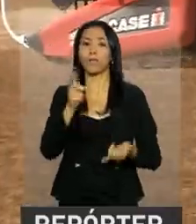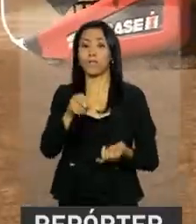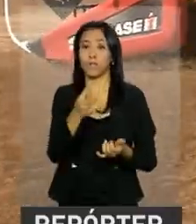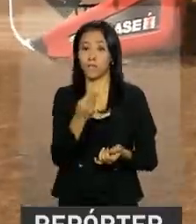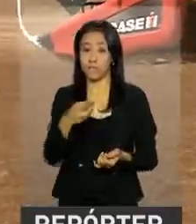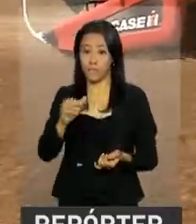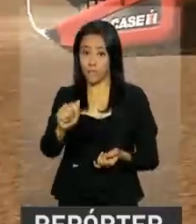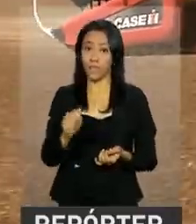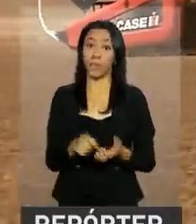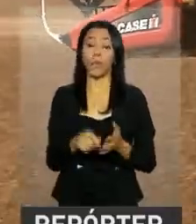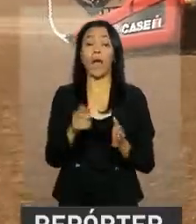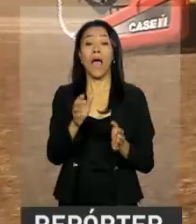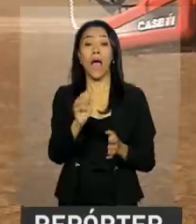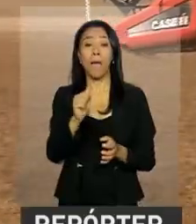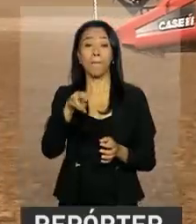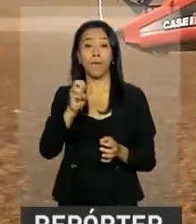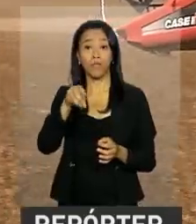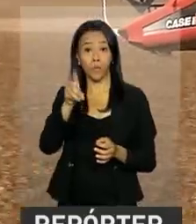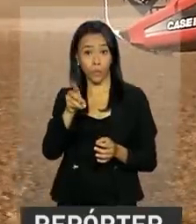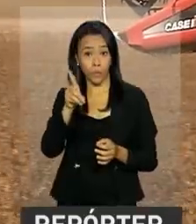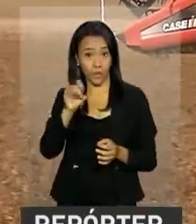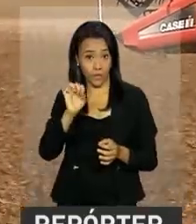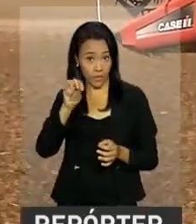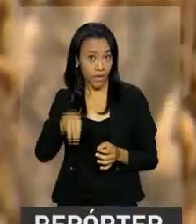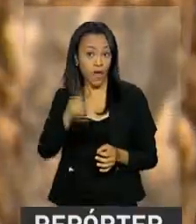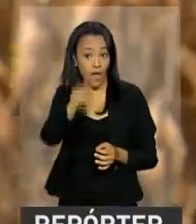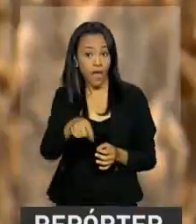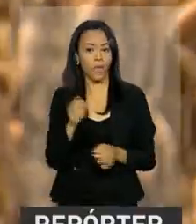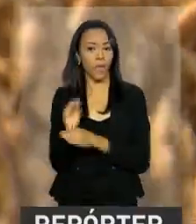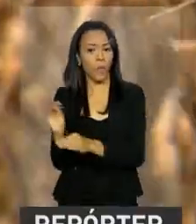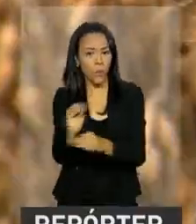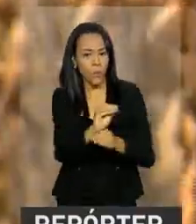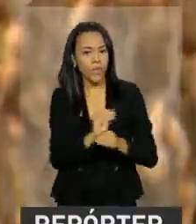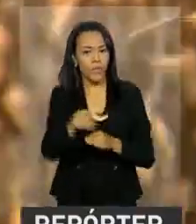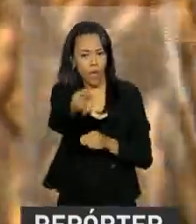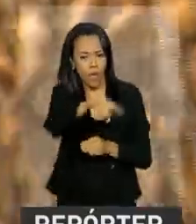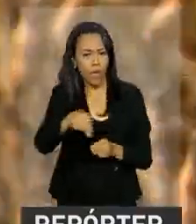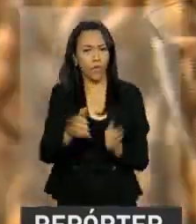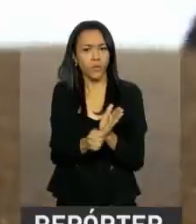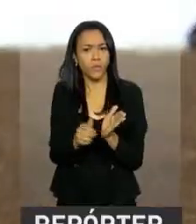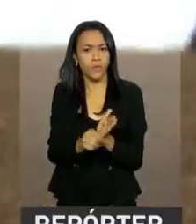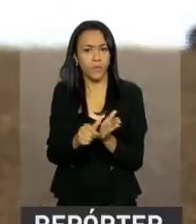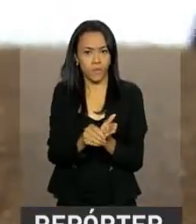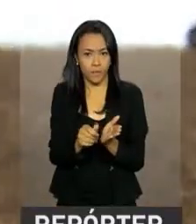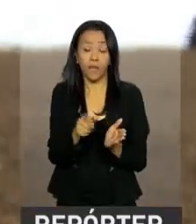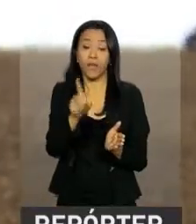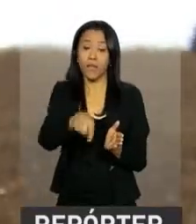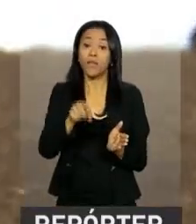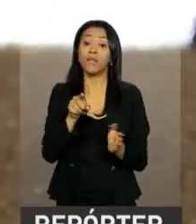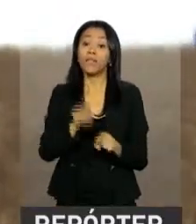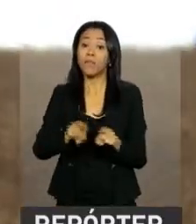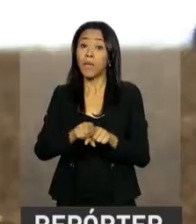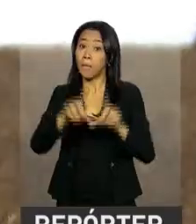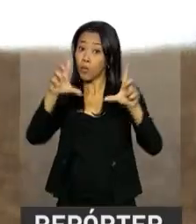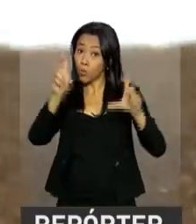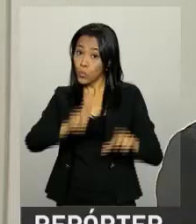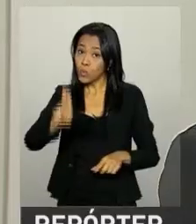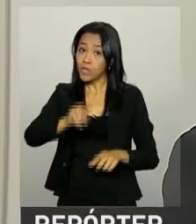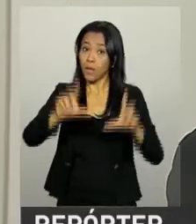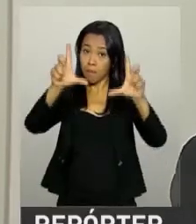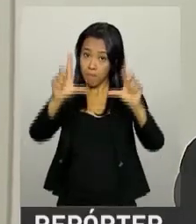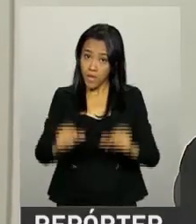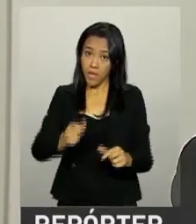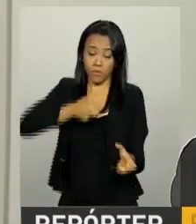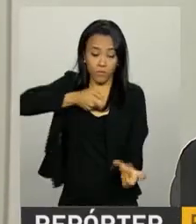As regras orientam o produtor para o cultivo sustentável, usando melhor os recursos naturais e empregando menos produtos químicos.